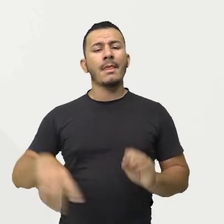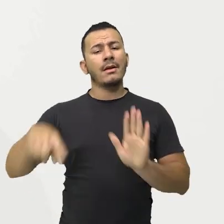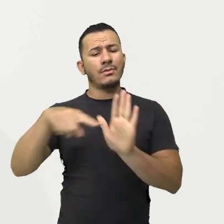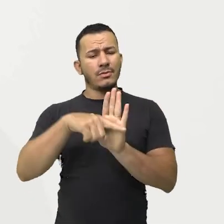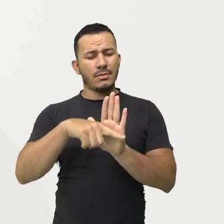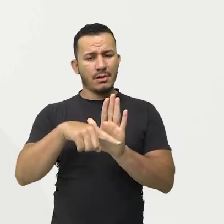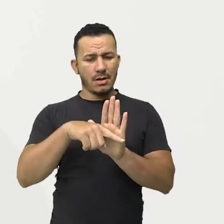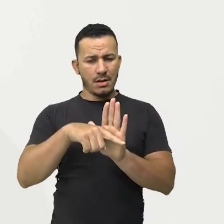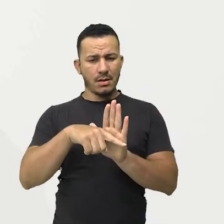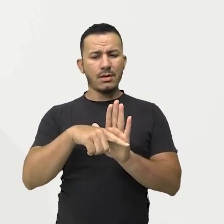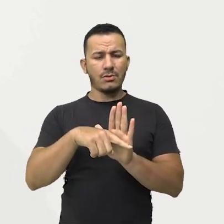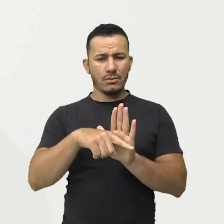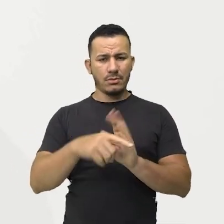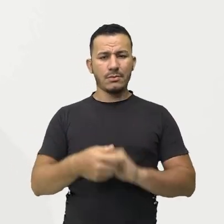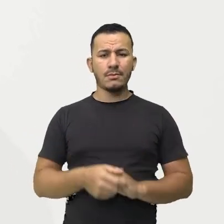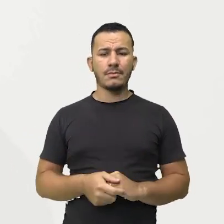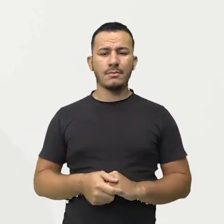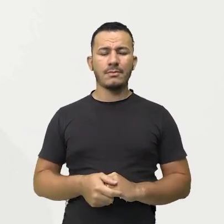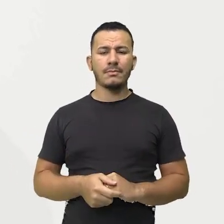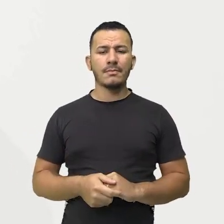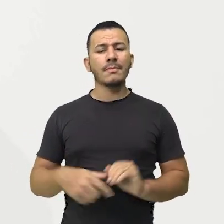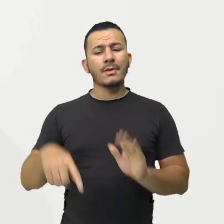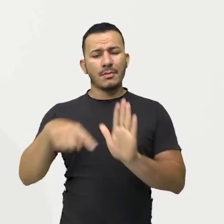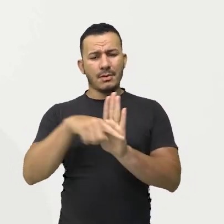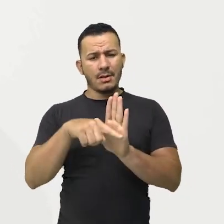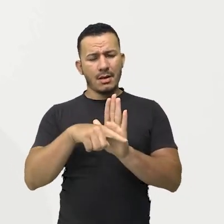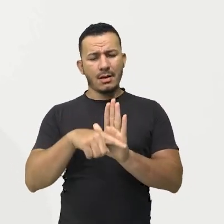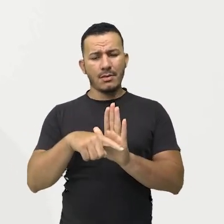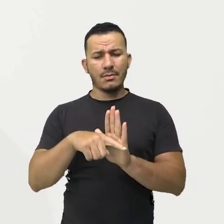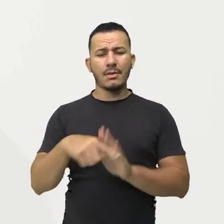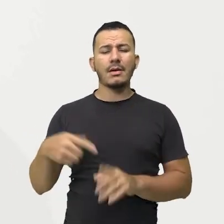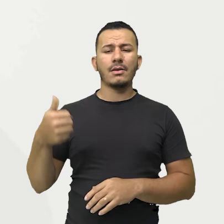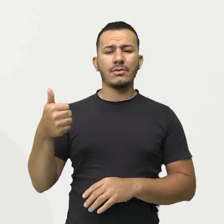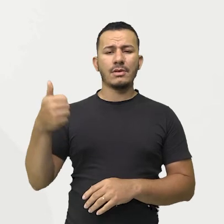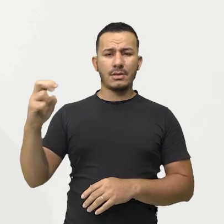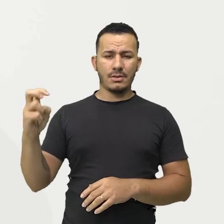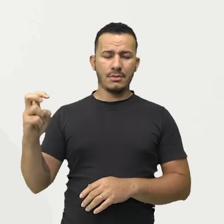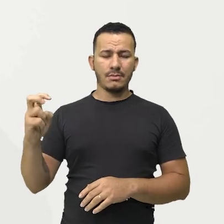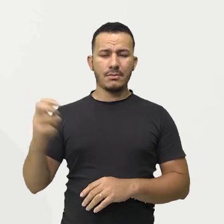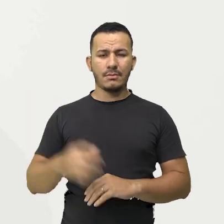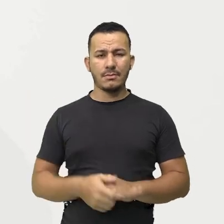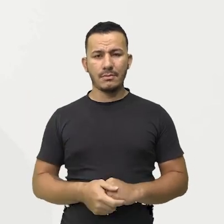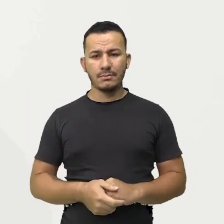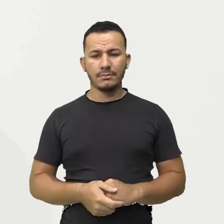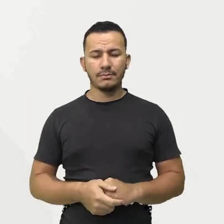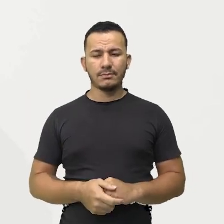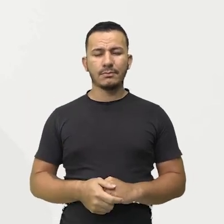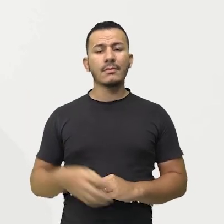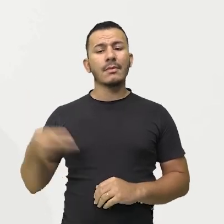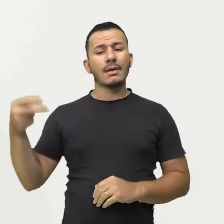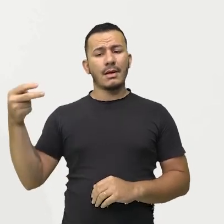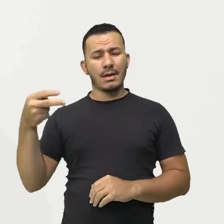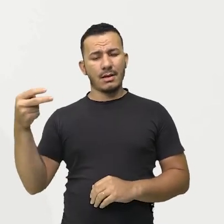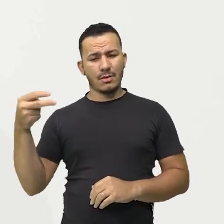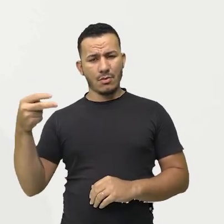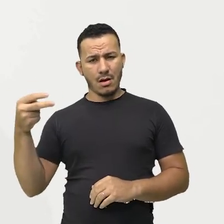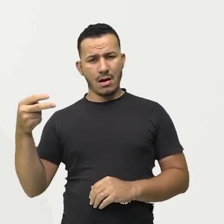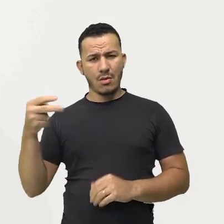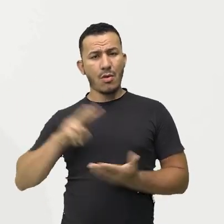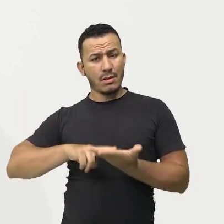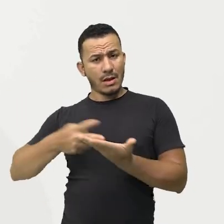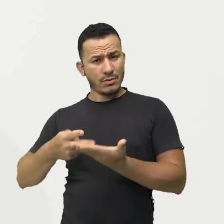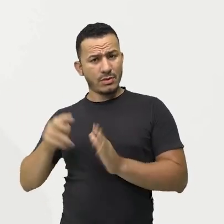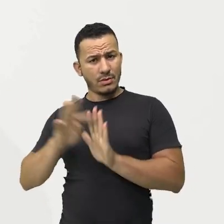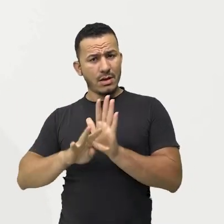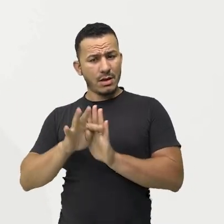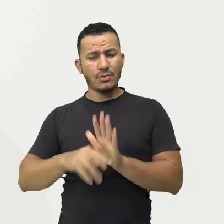Subtraindo a ideia de menos, olha o que diz o texto, menos quanto? Menos 15. É igual, estamos traduzindo o texto,